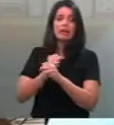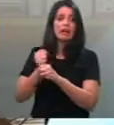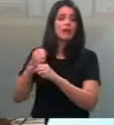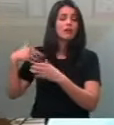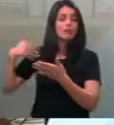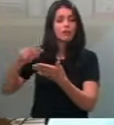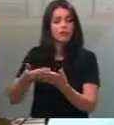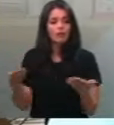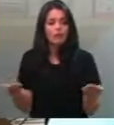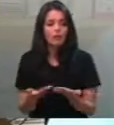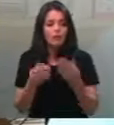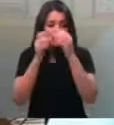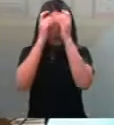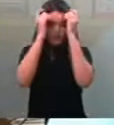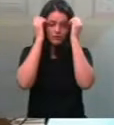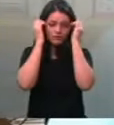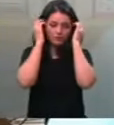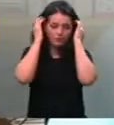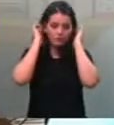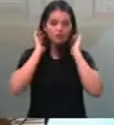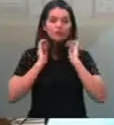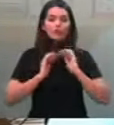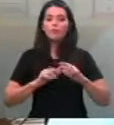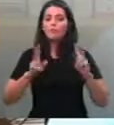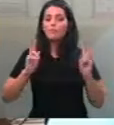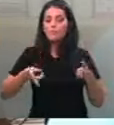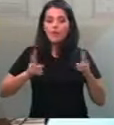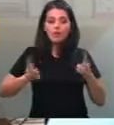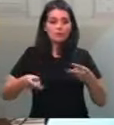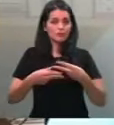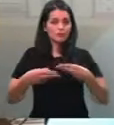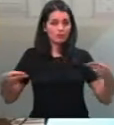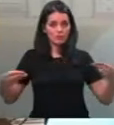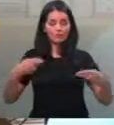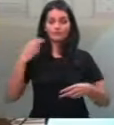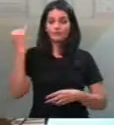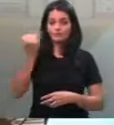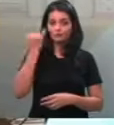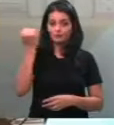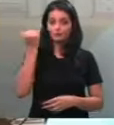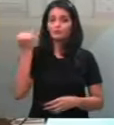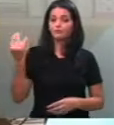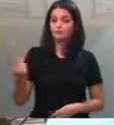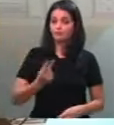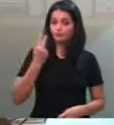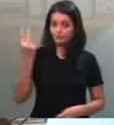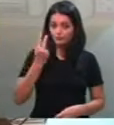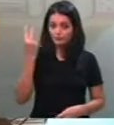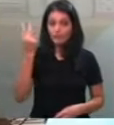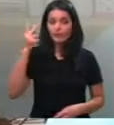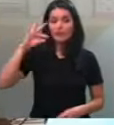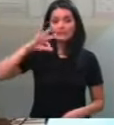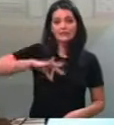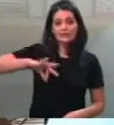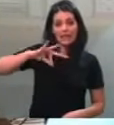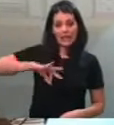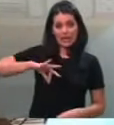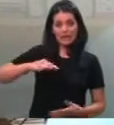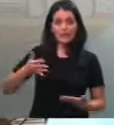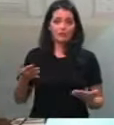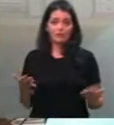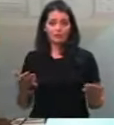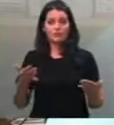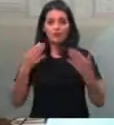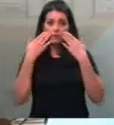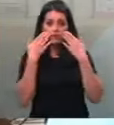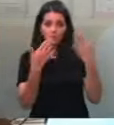na Constituinte, batemos sempre na mesma tecla, a importância da valorização do salário mínimo.